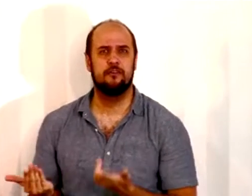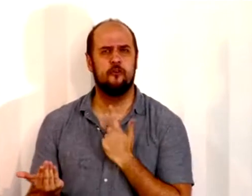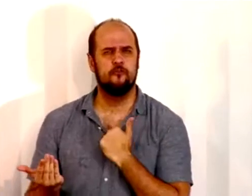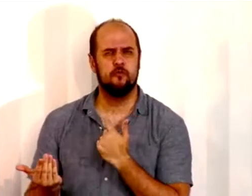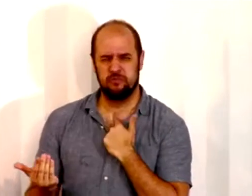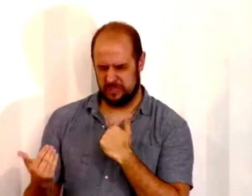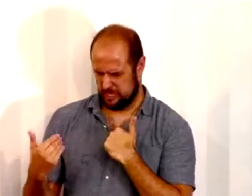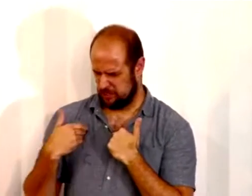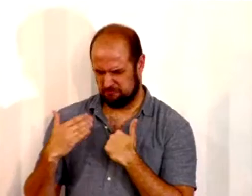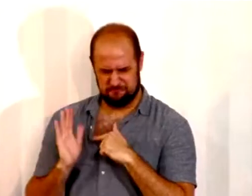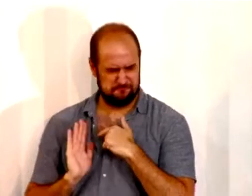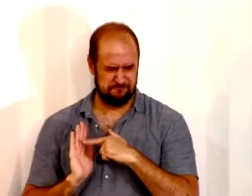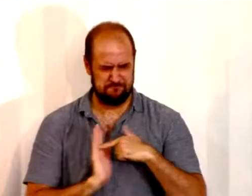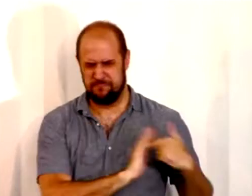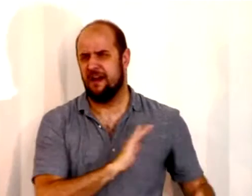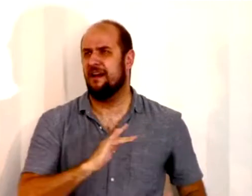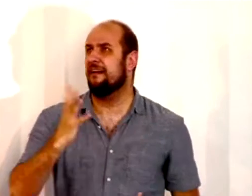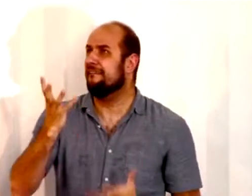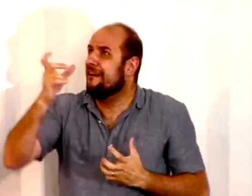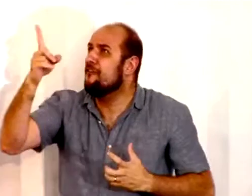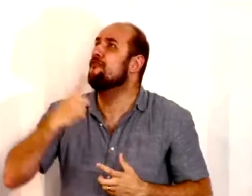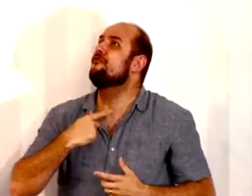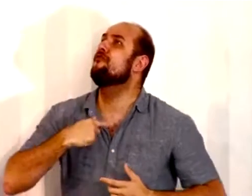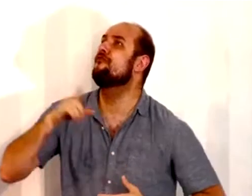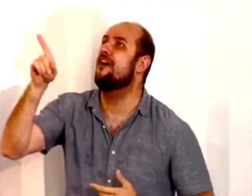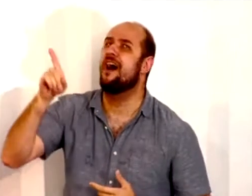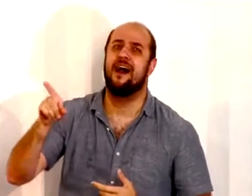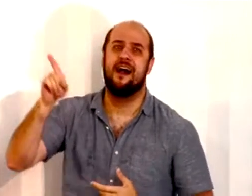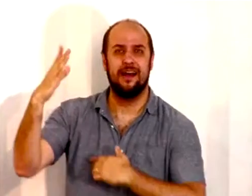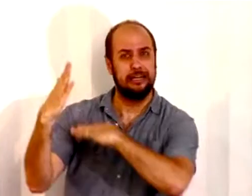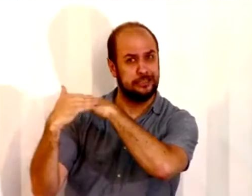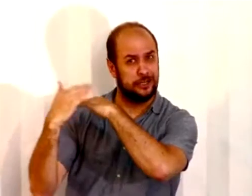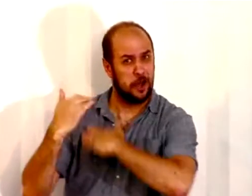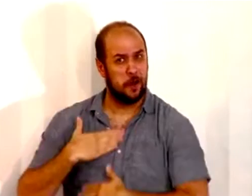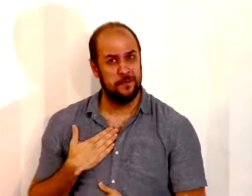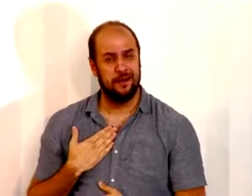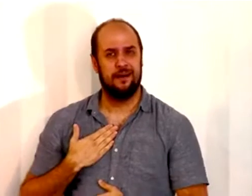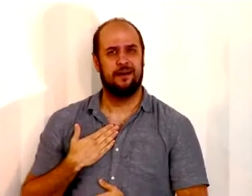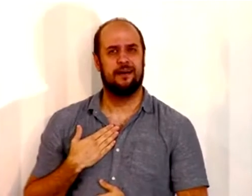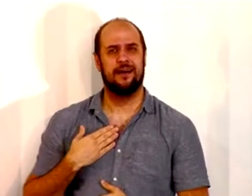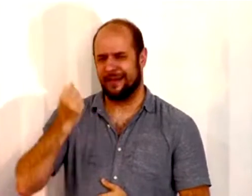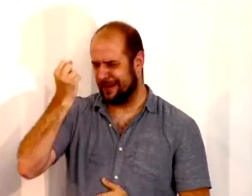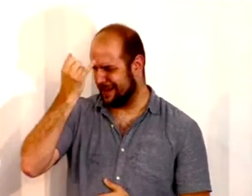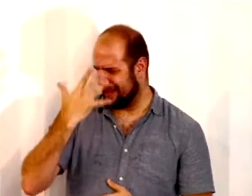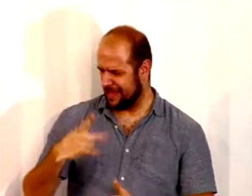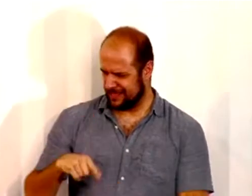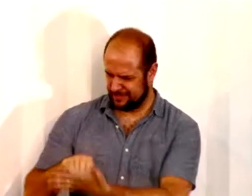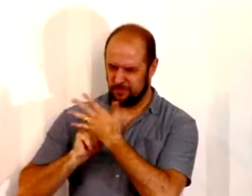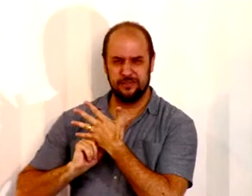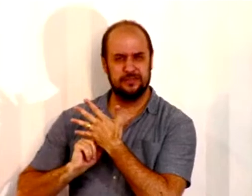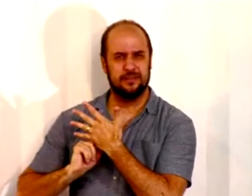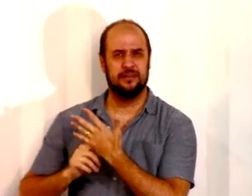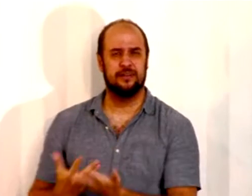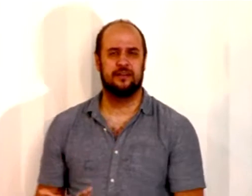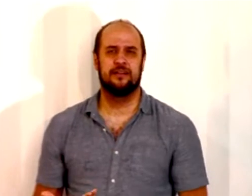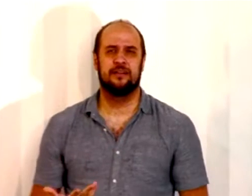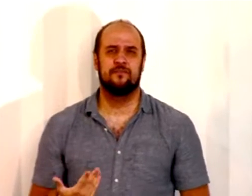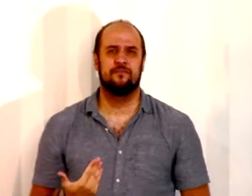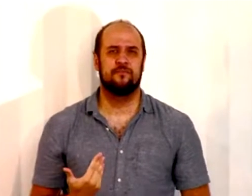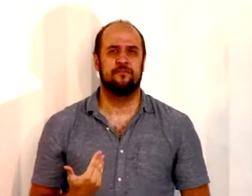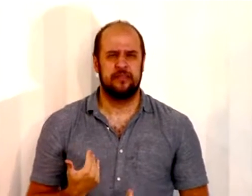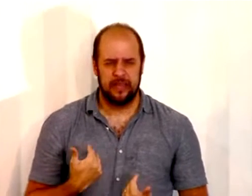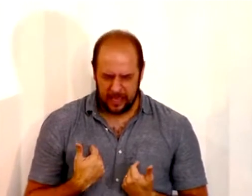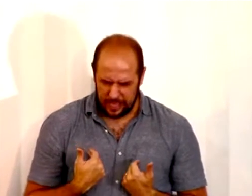não existe. Eu quero fazer a vontade daquele que me chamou, daquele que manifestou a sua graça na minha vida. Por isso, então, irmãos, que eu fiz